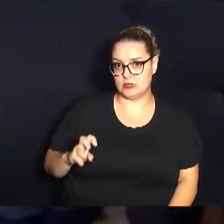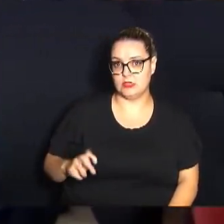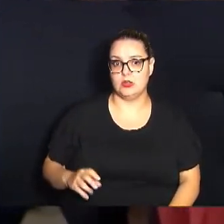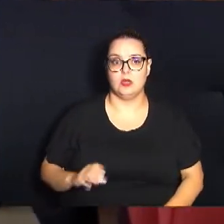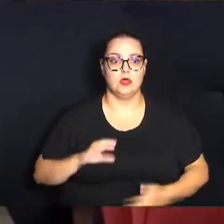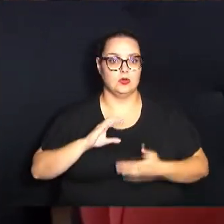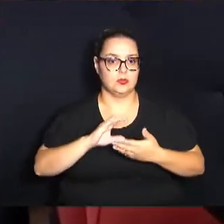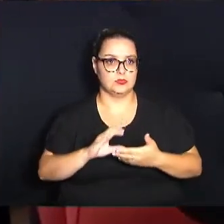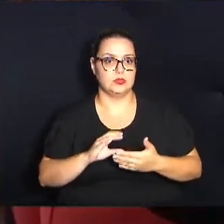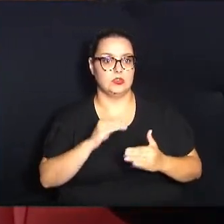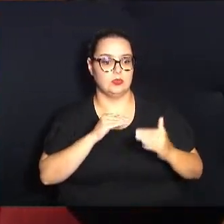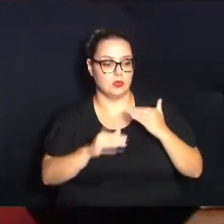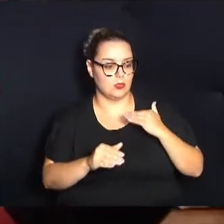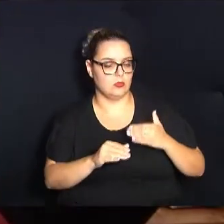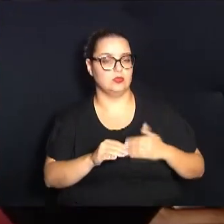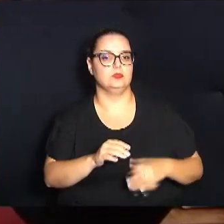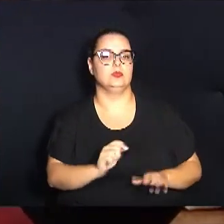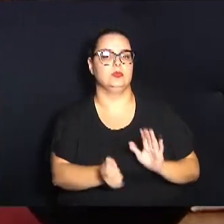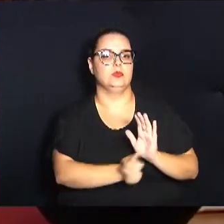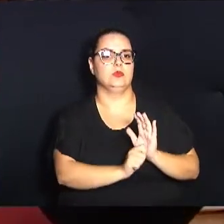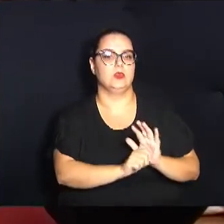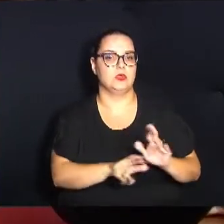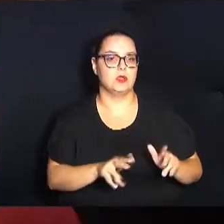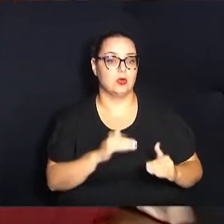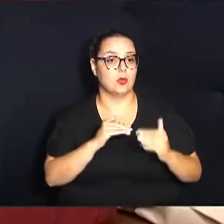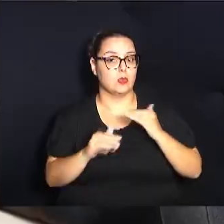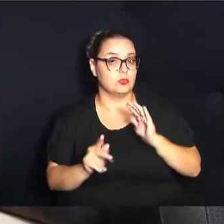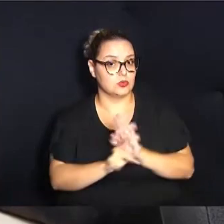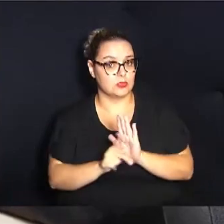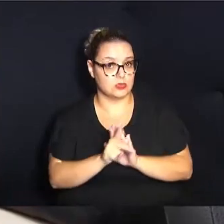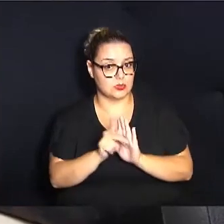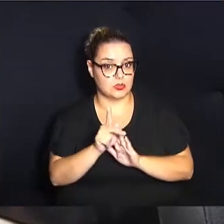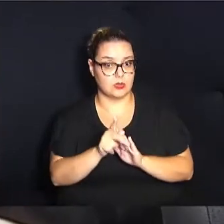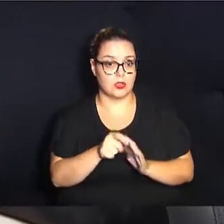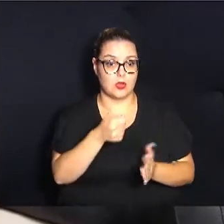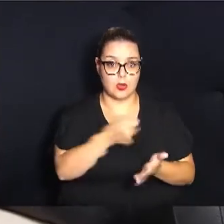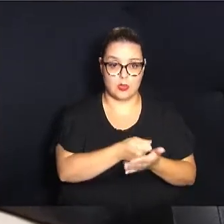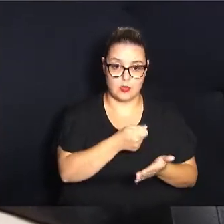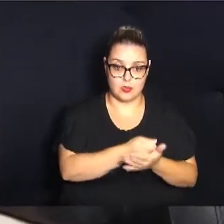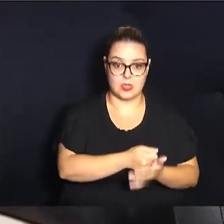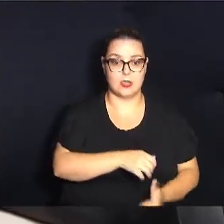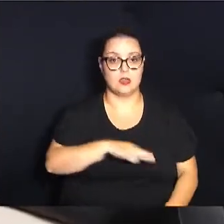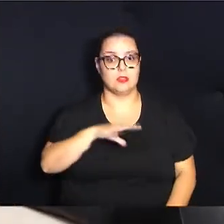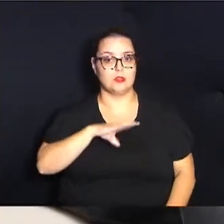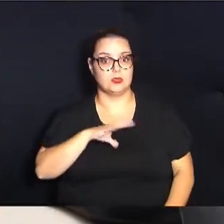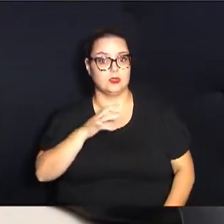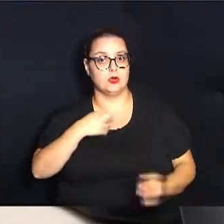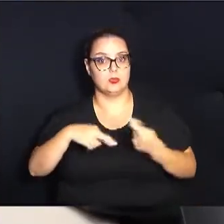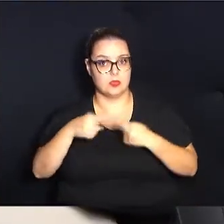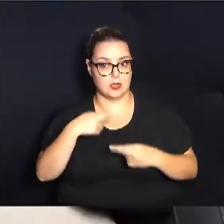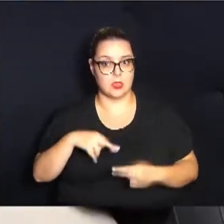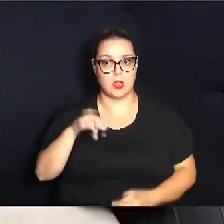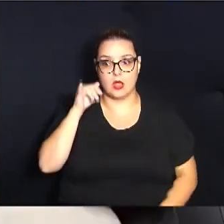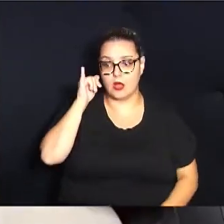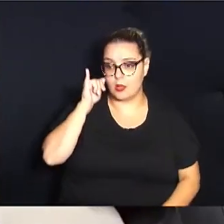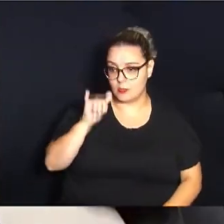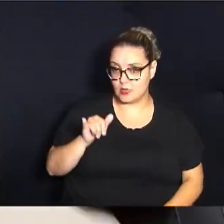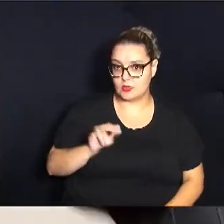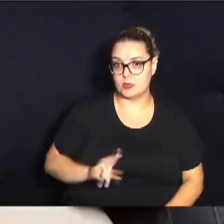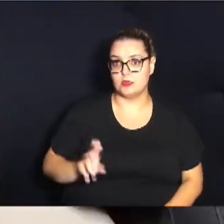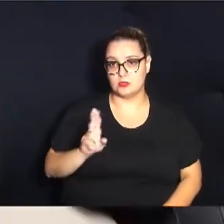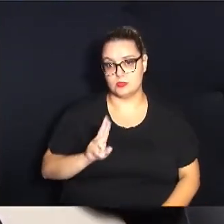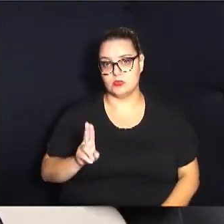Antidrogas, contrários ao projeto que estabelece deveres ao município com relação à prevenção ao uso de